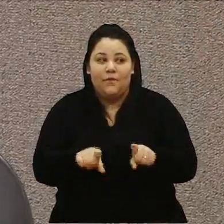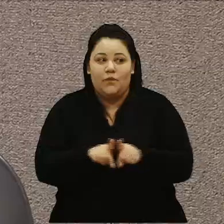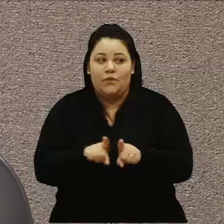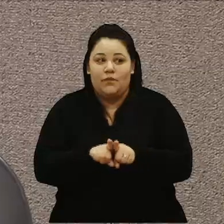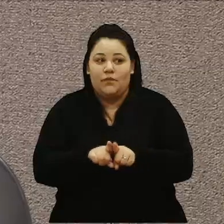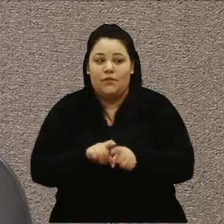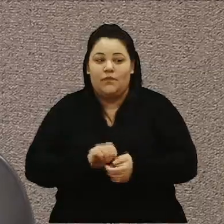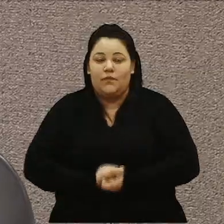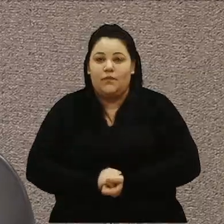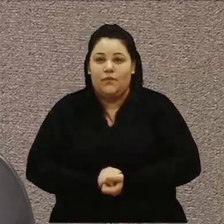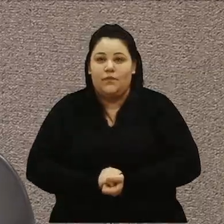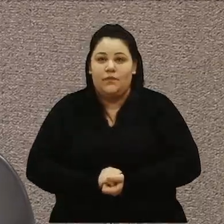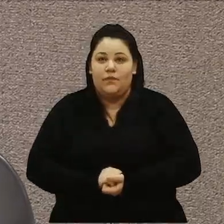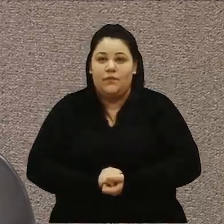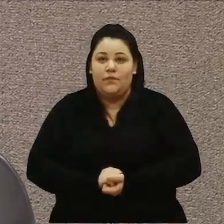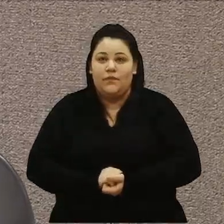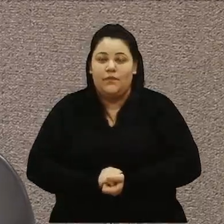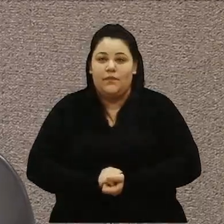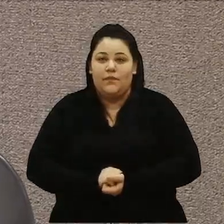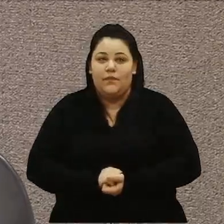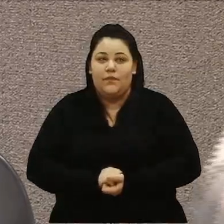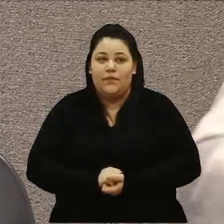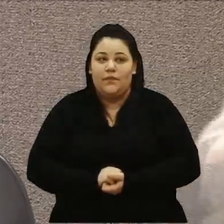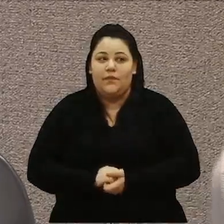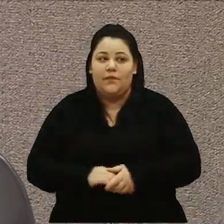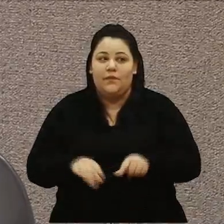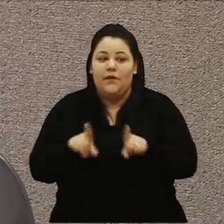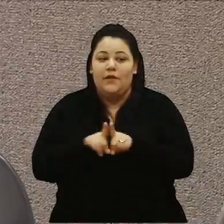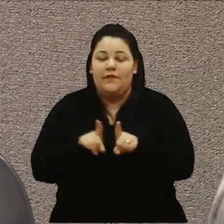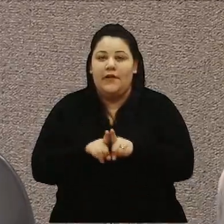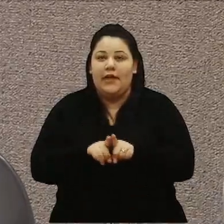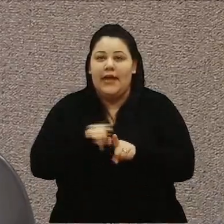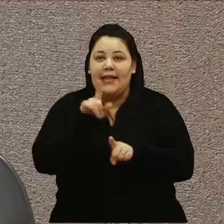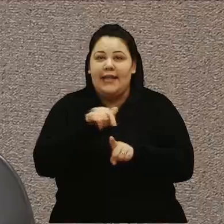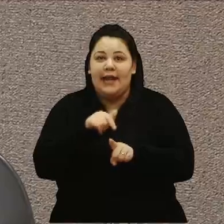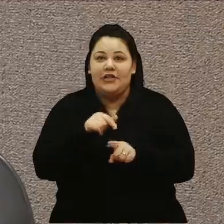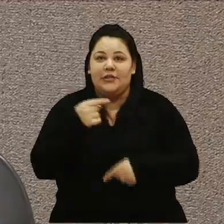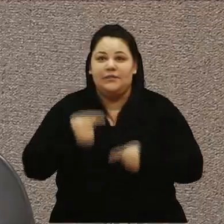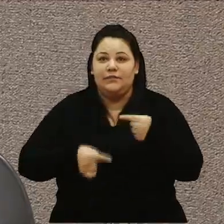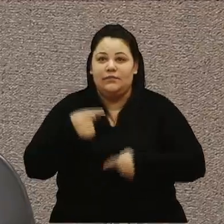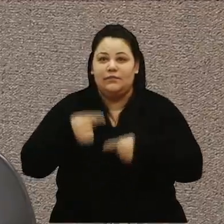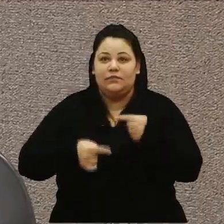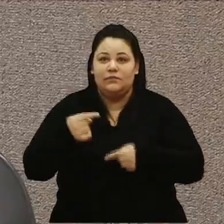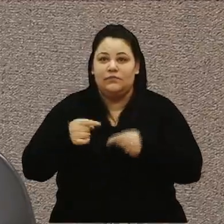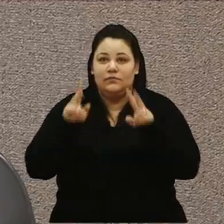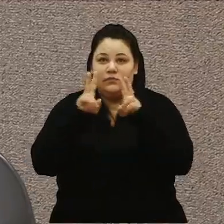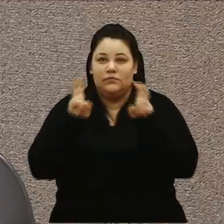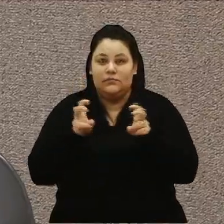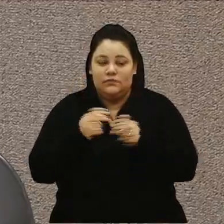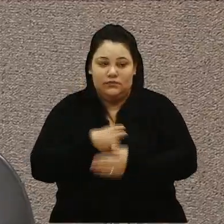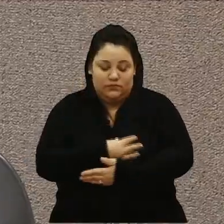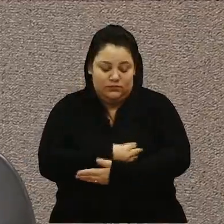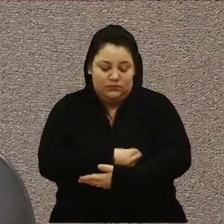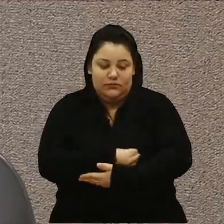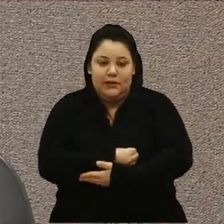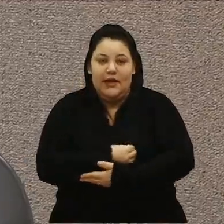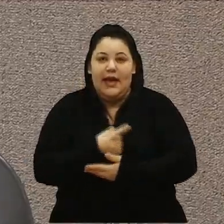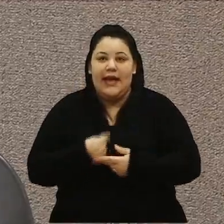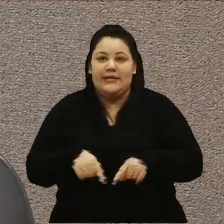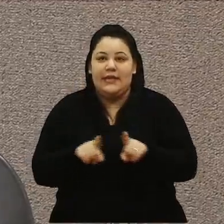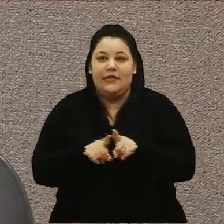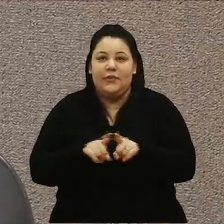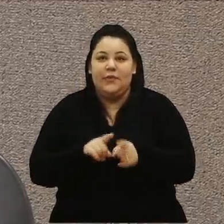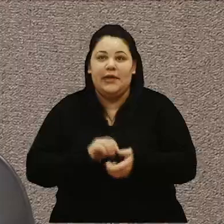esse movimento do Onda Furtacor, e também no incentivo, nas discussões, no debate sobre a amamentação e sobre essa relação